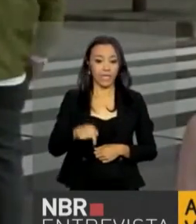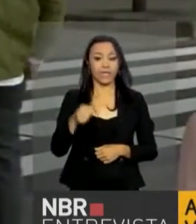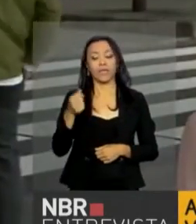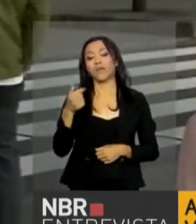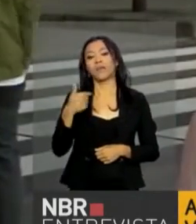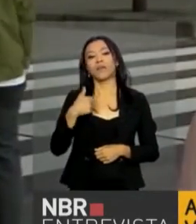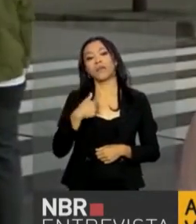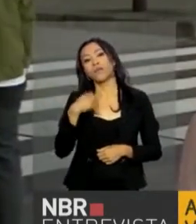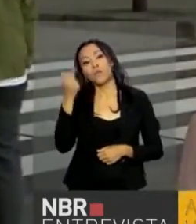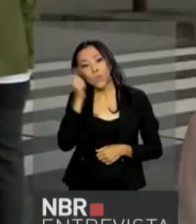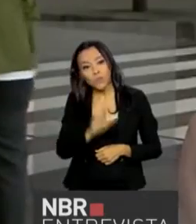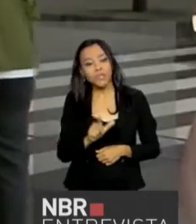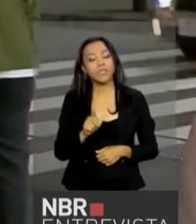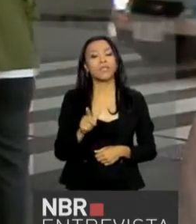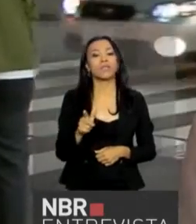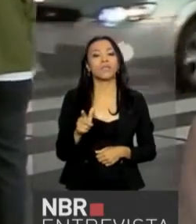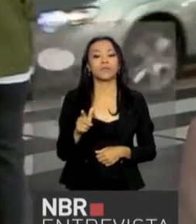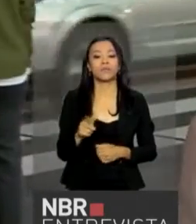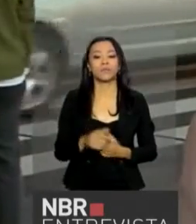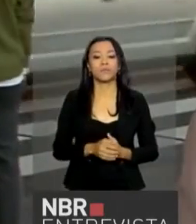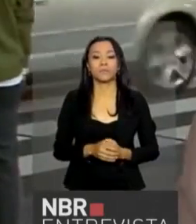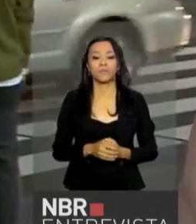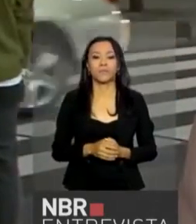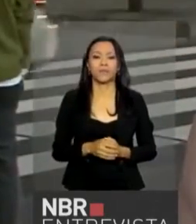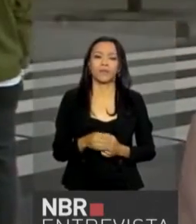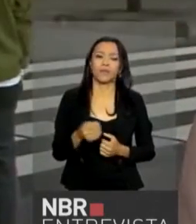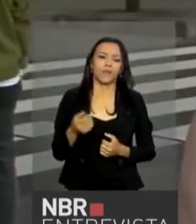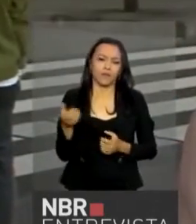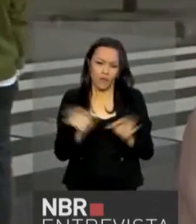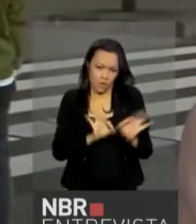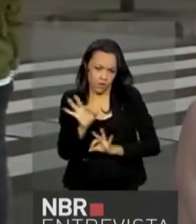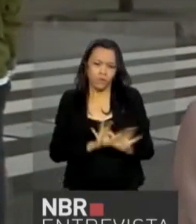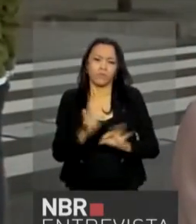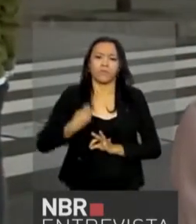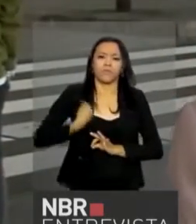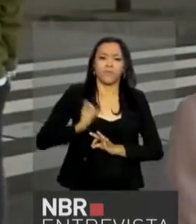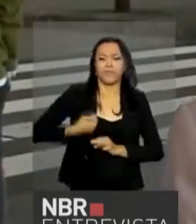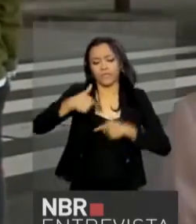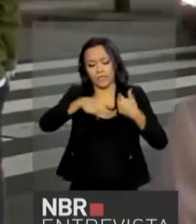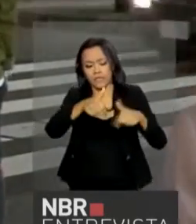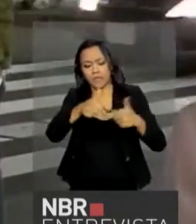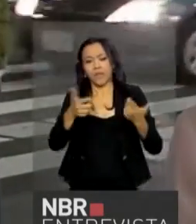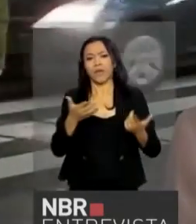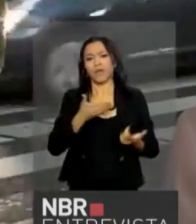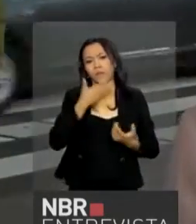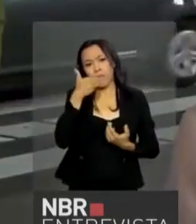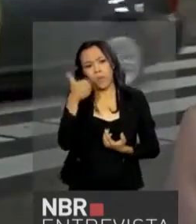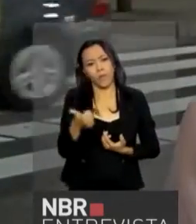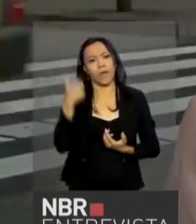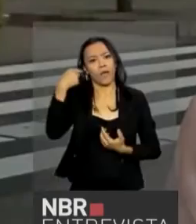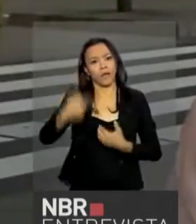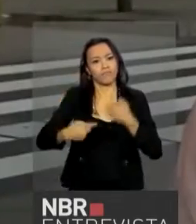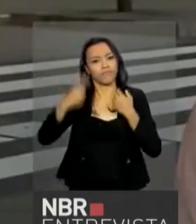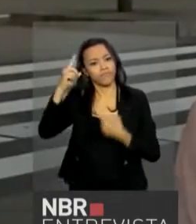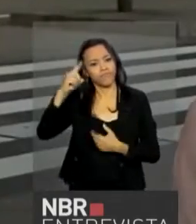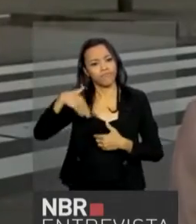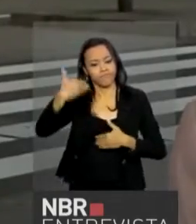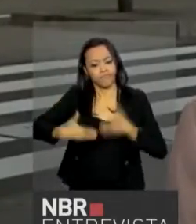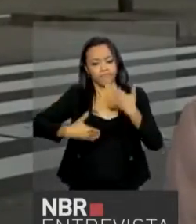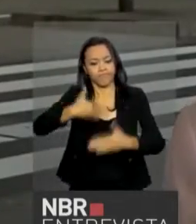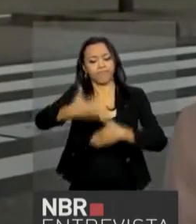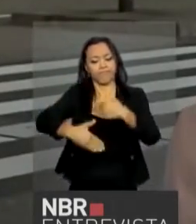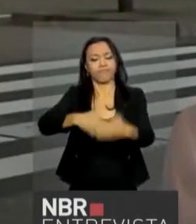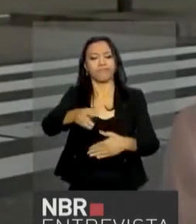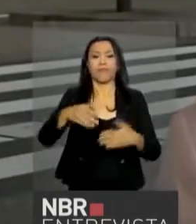colocar minha vida fui 15 por questão financeira trabalho é melhor melhorar a cada dia né então